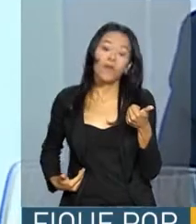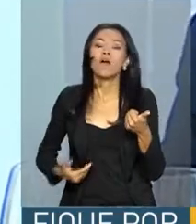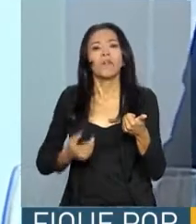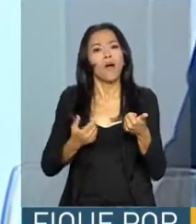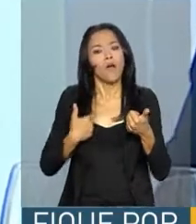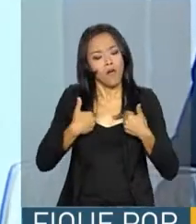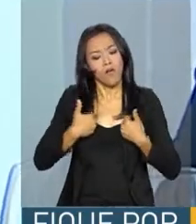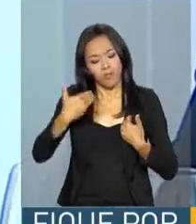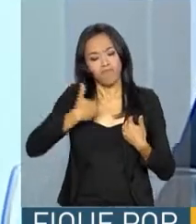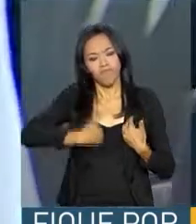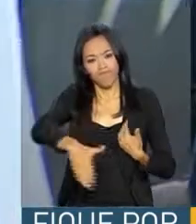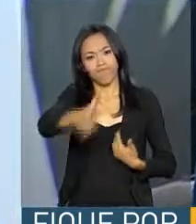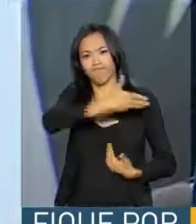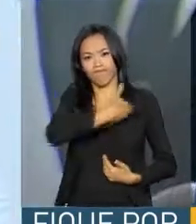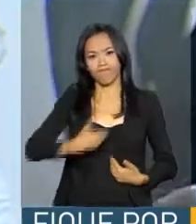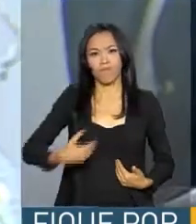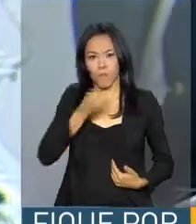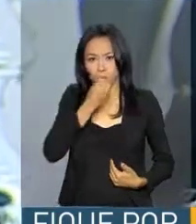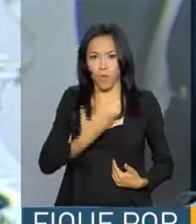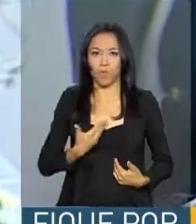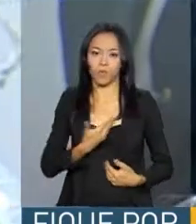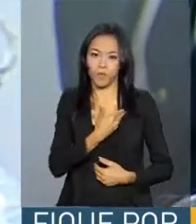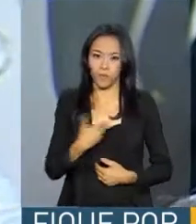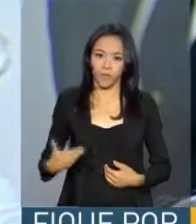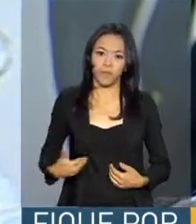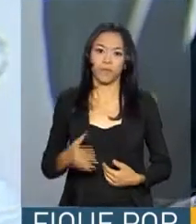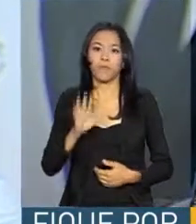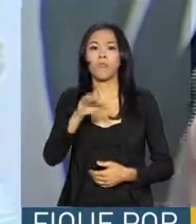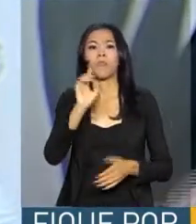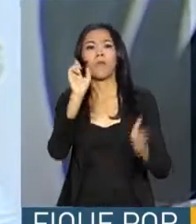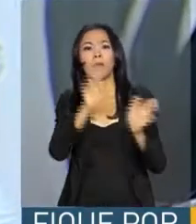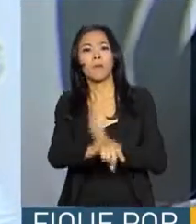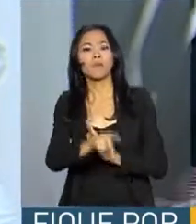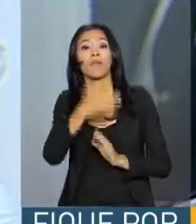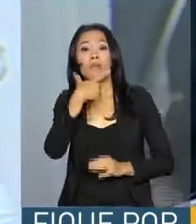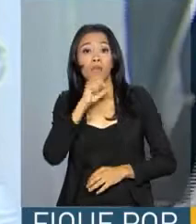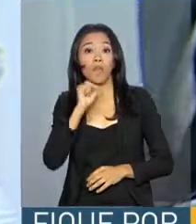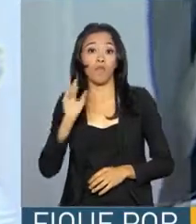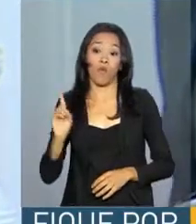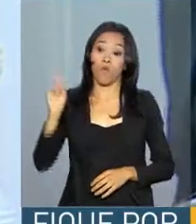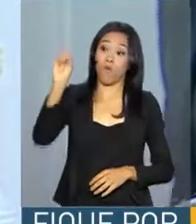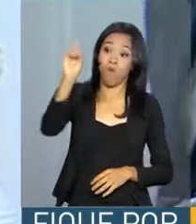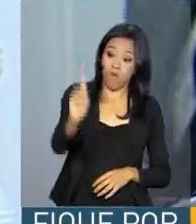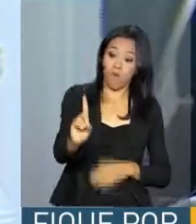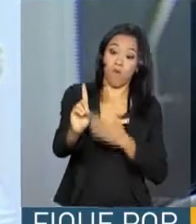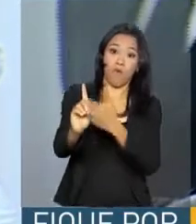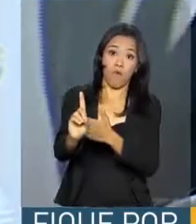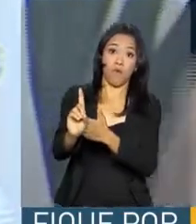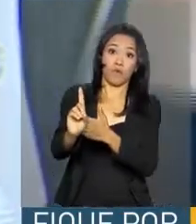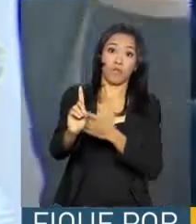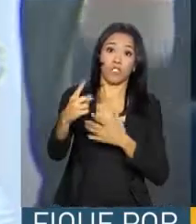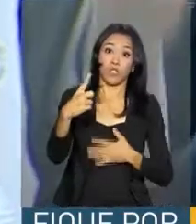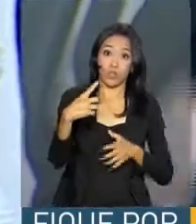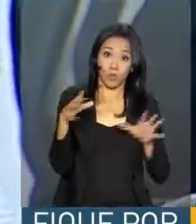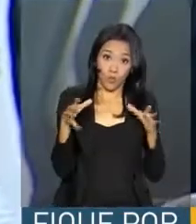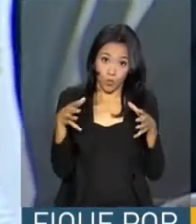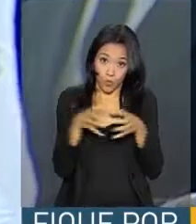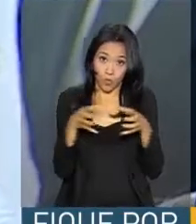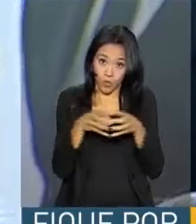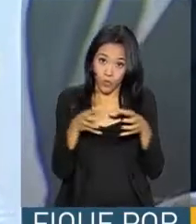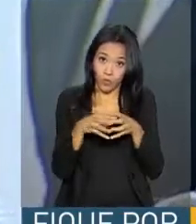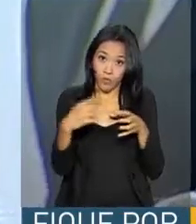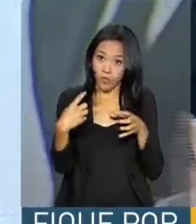um bom governo e nada mais do que isso. Pegando o gancho do senhor, que o senhor diz que quem for o candidato ao governo vai ter que defender as reformas, a gente tem um